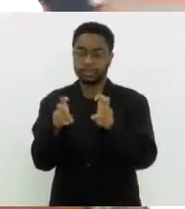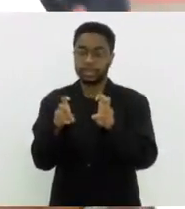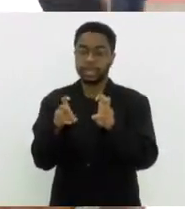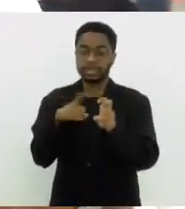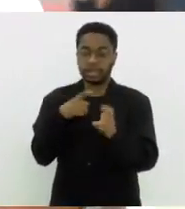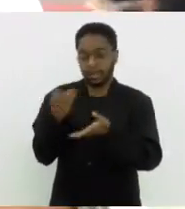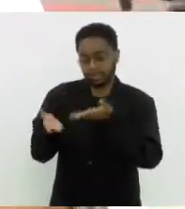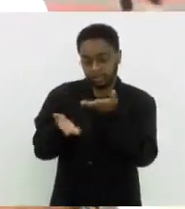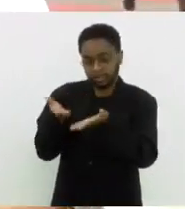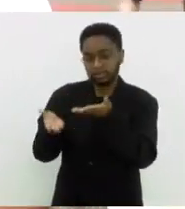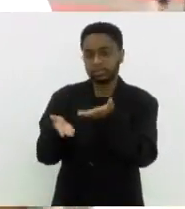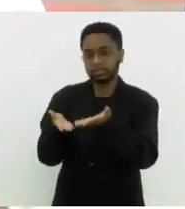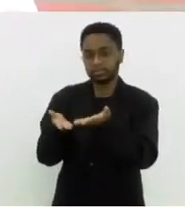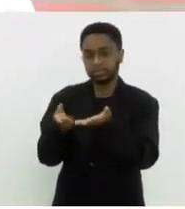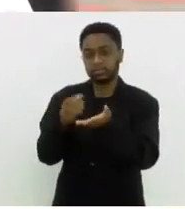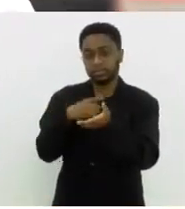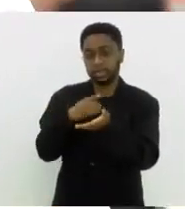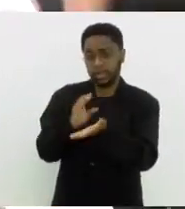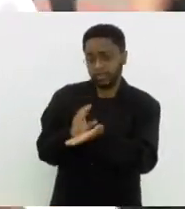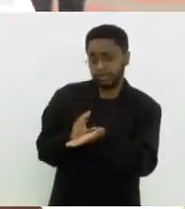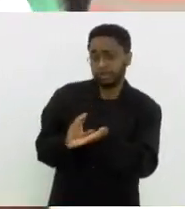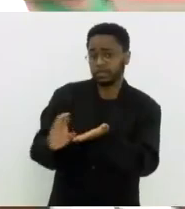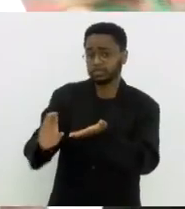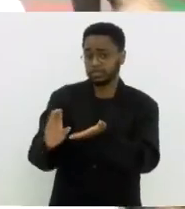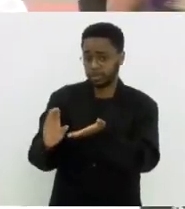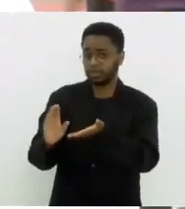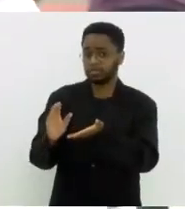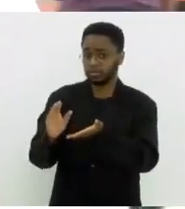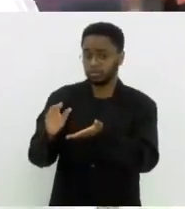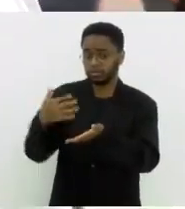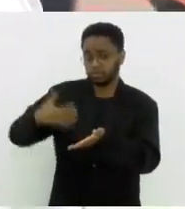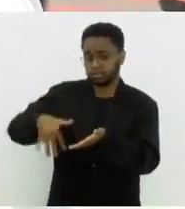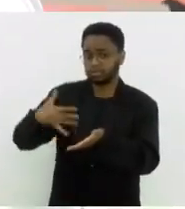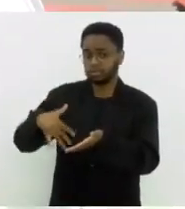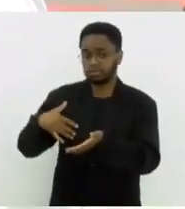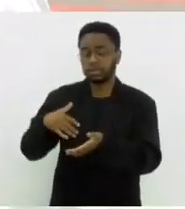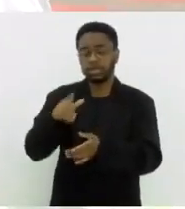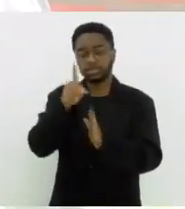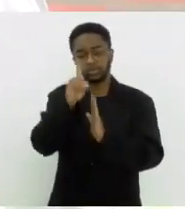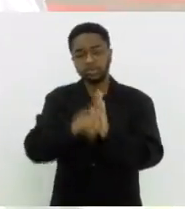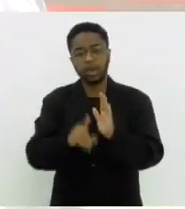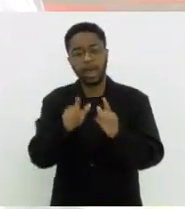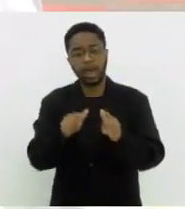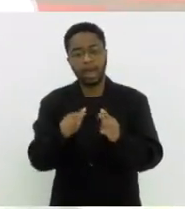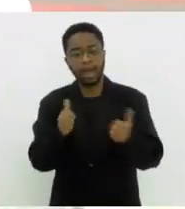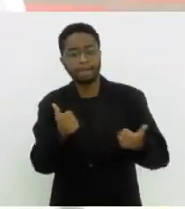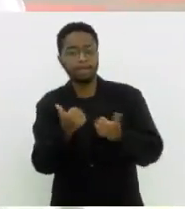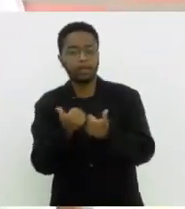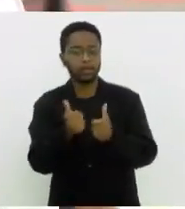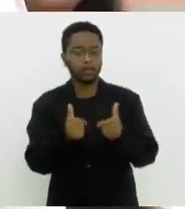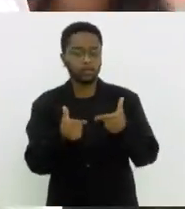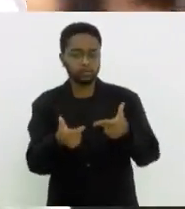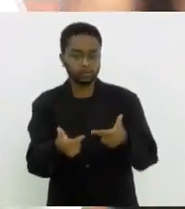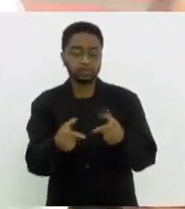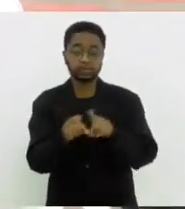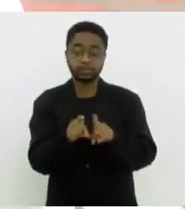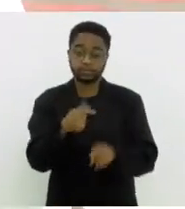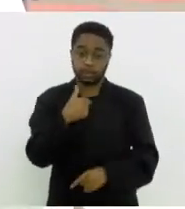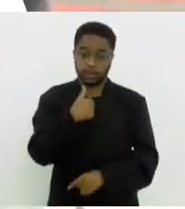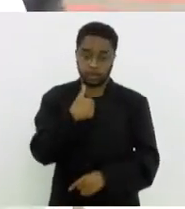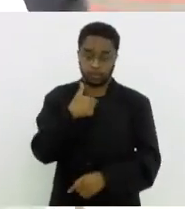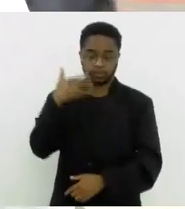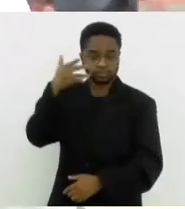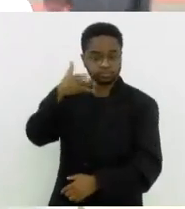disso, né, nós tivemos aí um investimento grande na nossa diretoria de apoio operacional e, assim, eu aqui